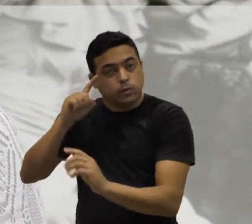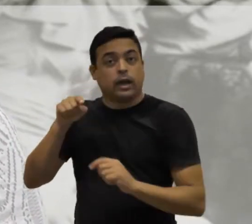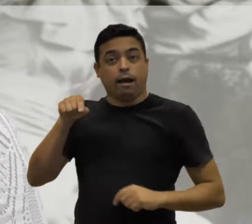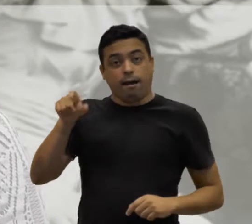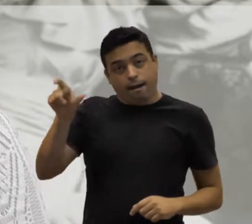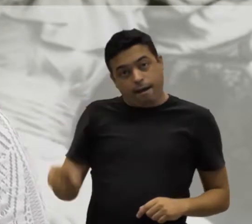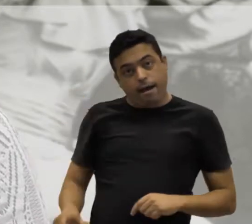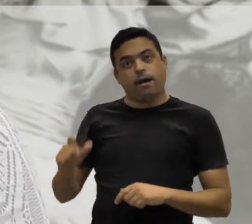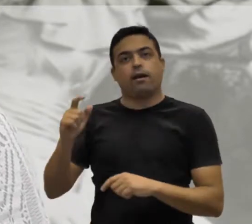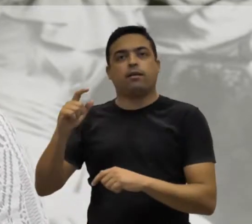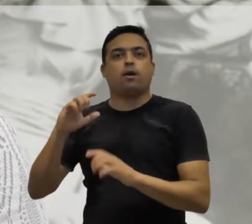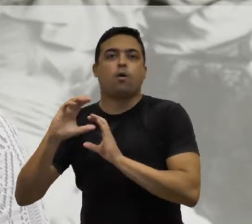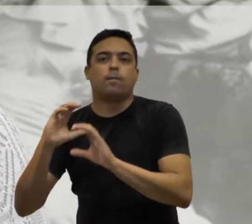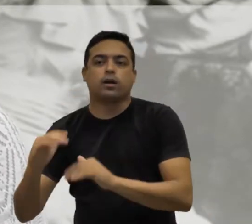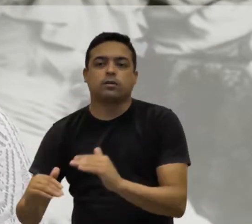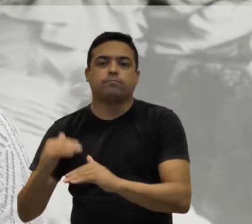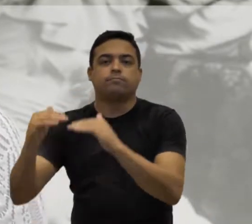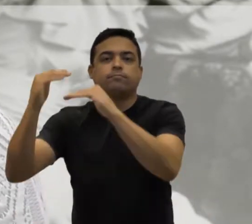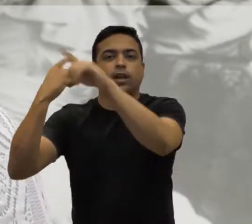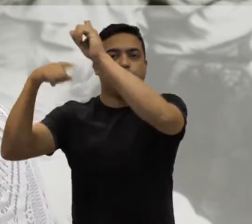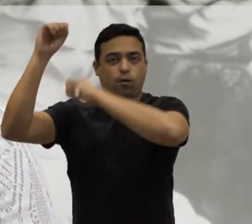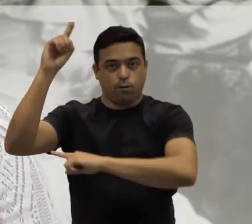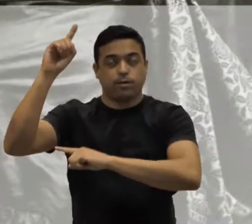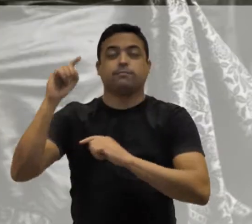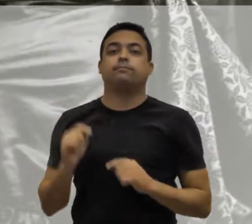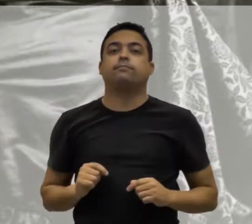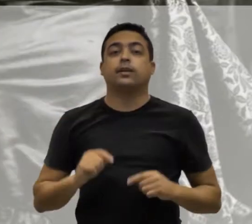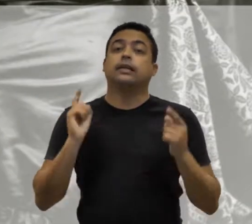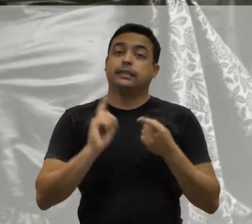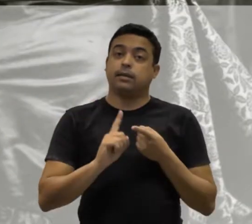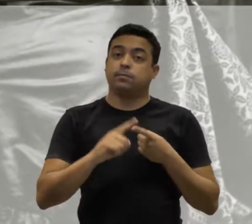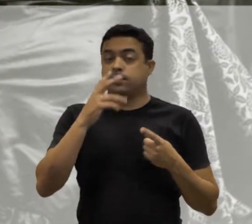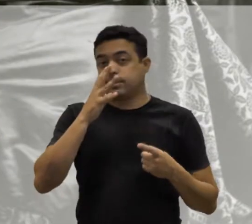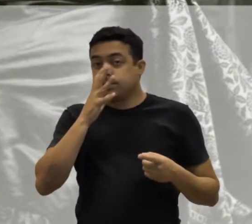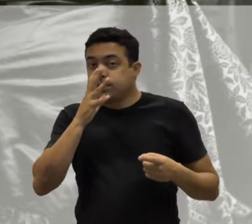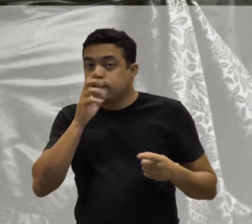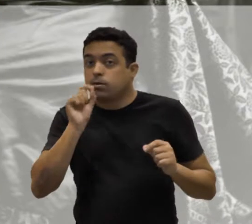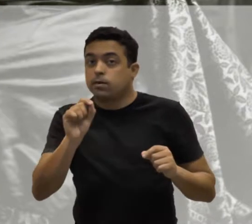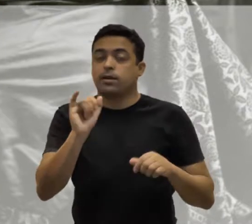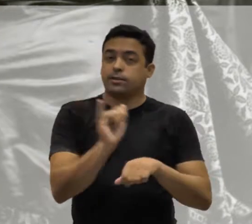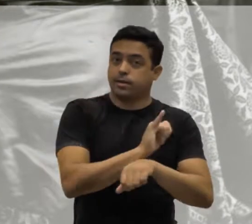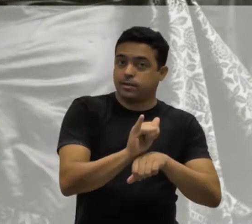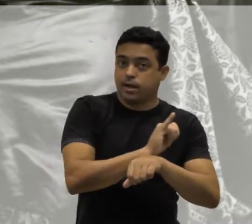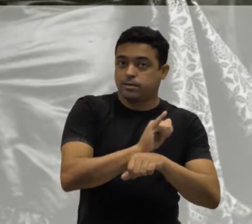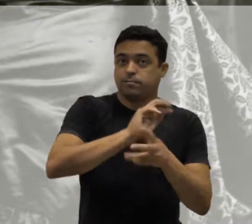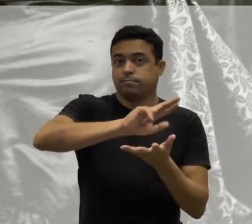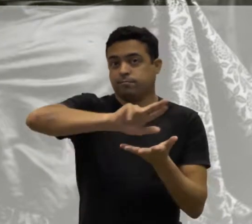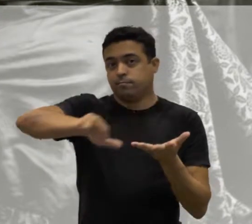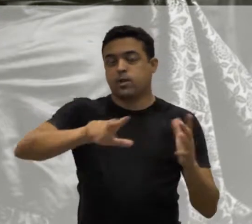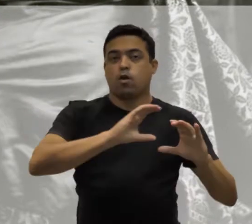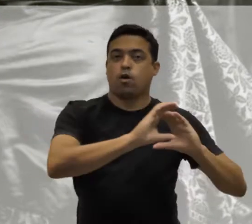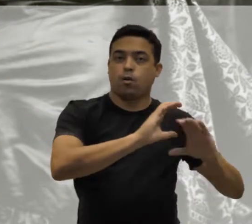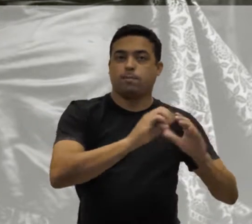dia, evoluindo sua forma de comunicação. Você verá ainda alternativas de